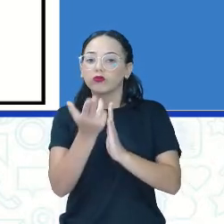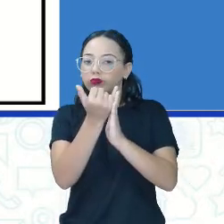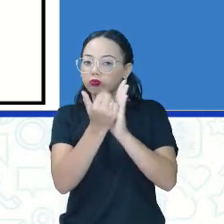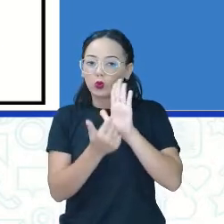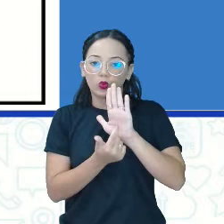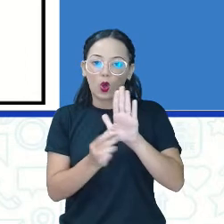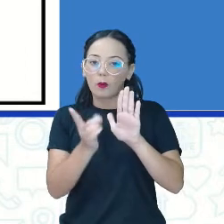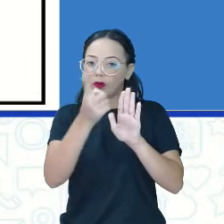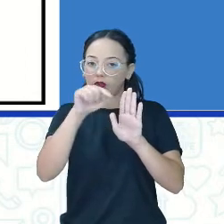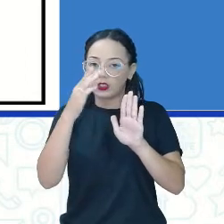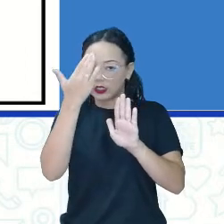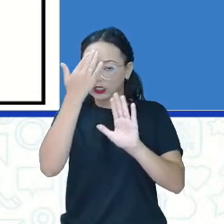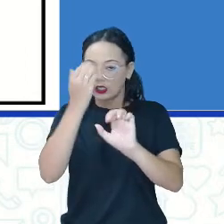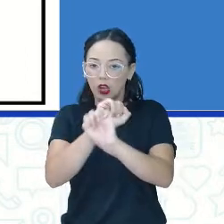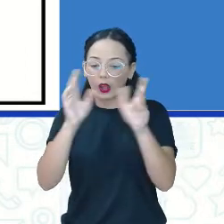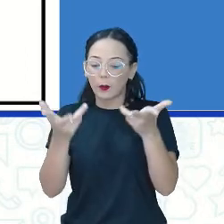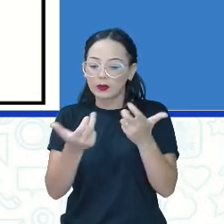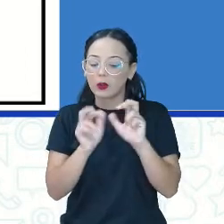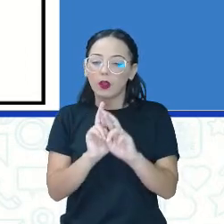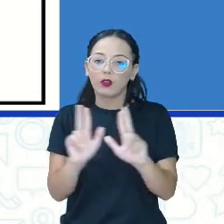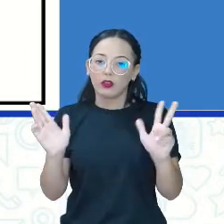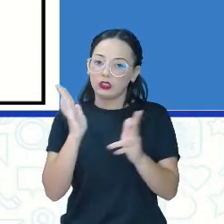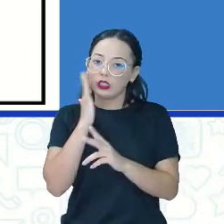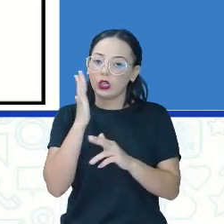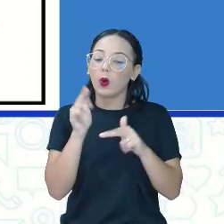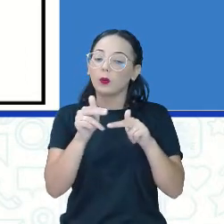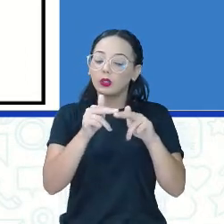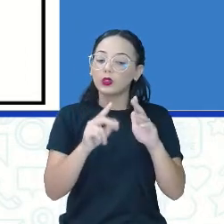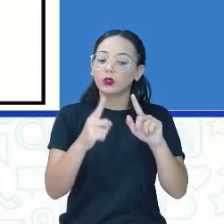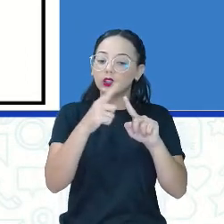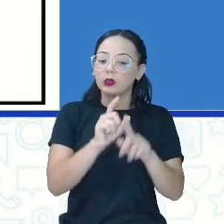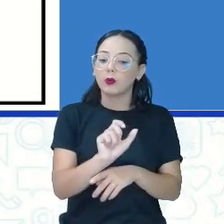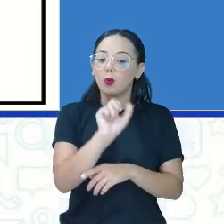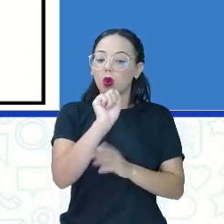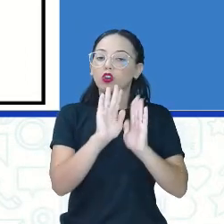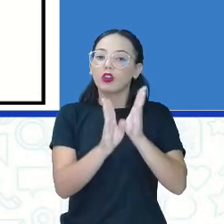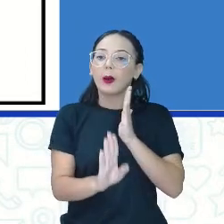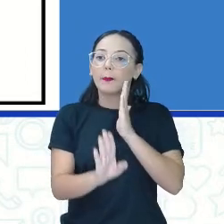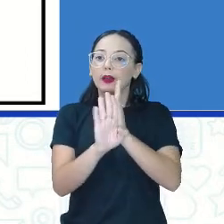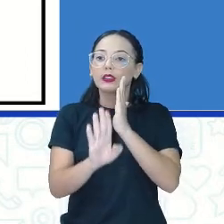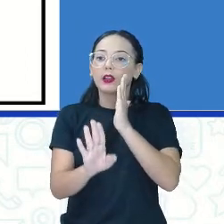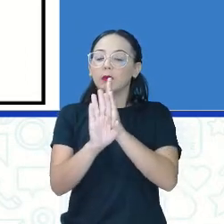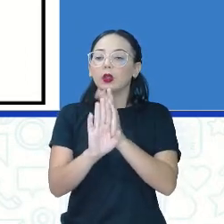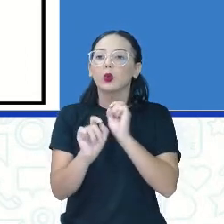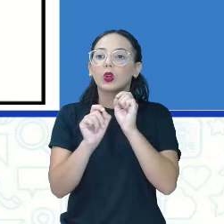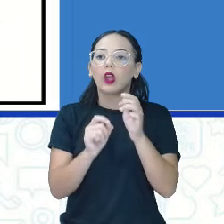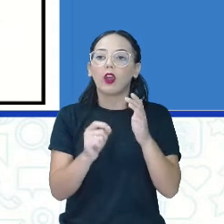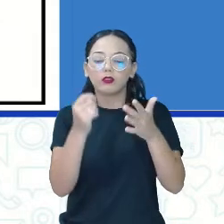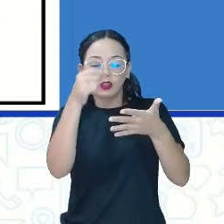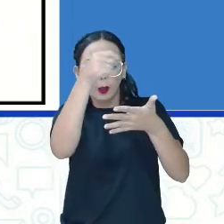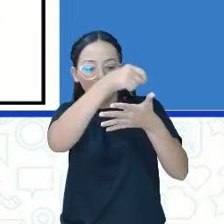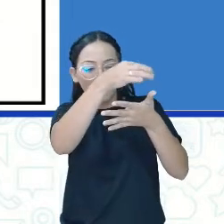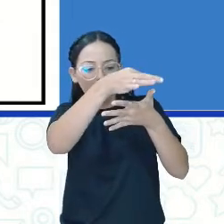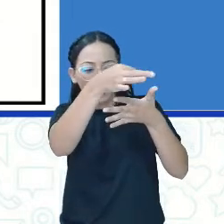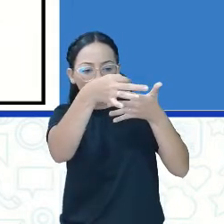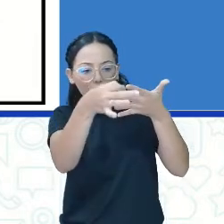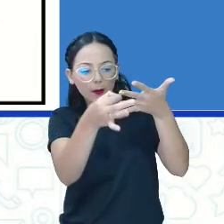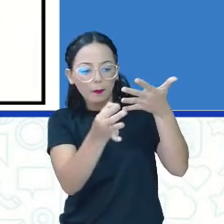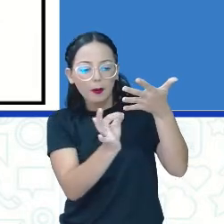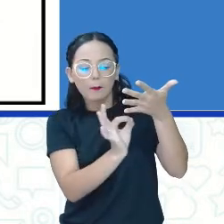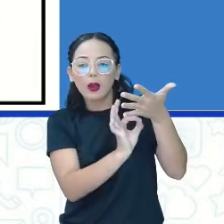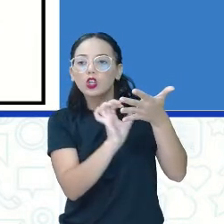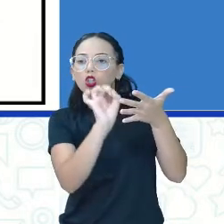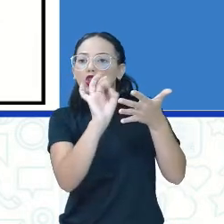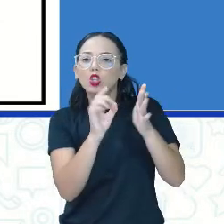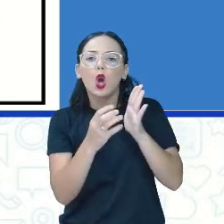ilustrativo, gente, para vocês perceberem a diferença. Então, no tipo A, foi identificado aquelas bolinhas ali, embora que é só